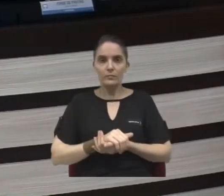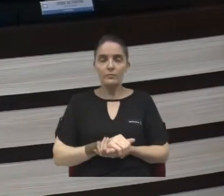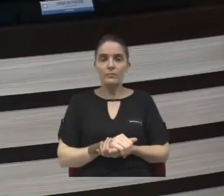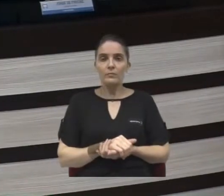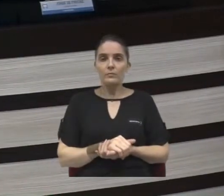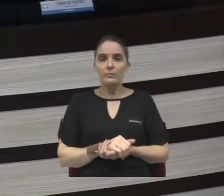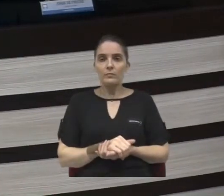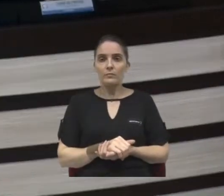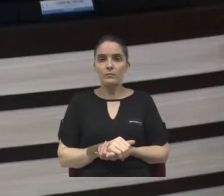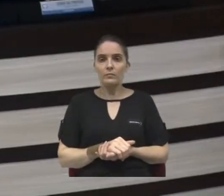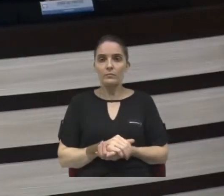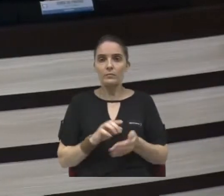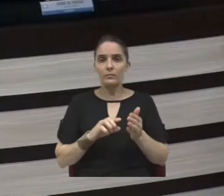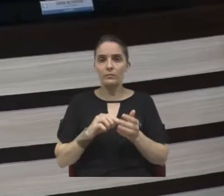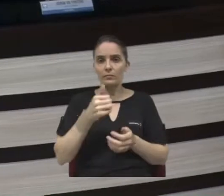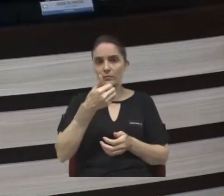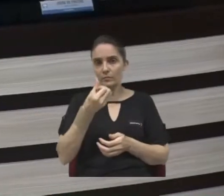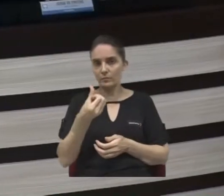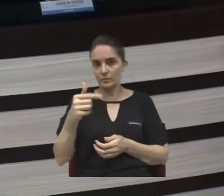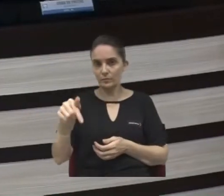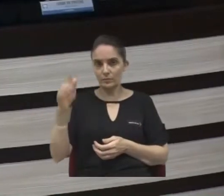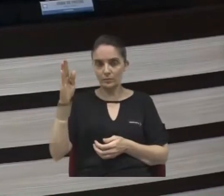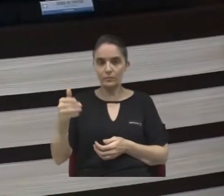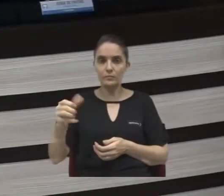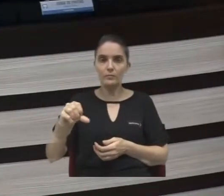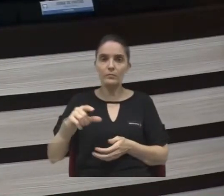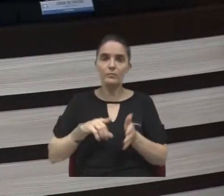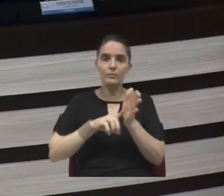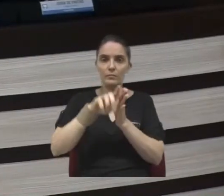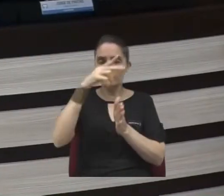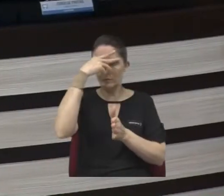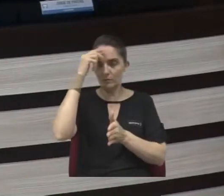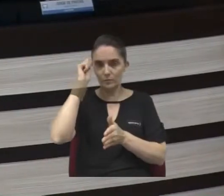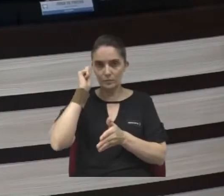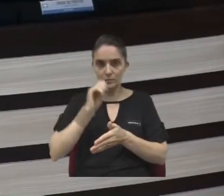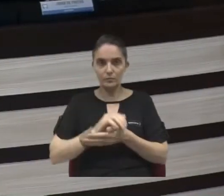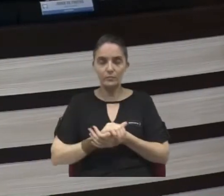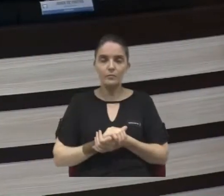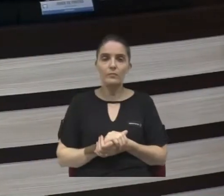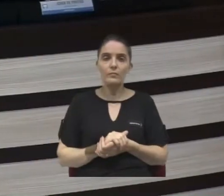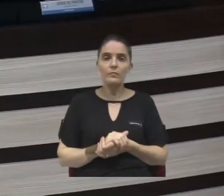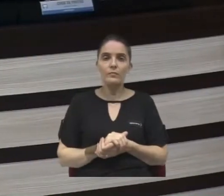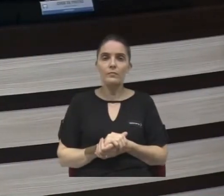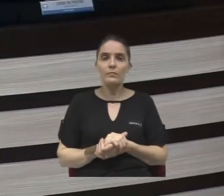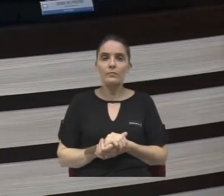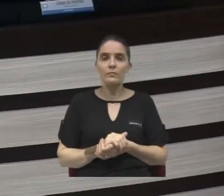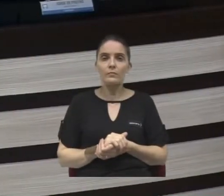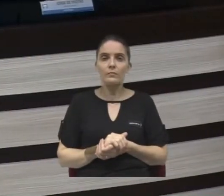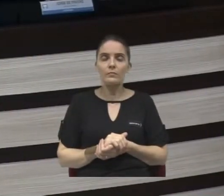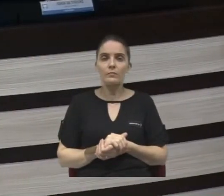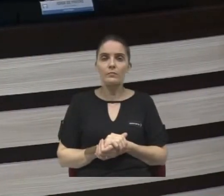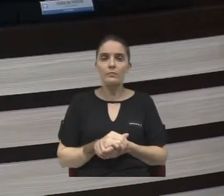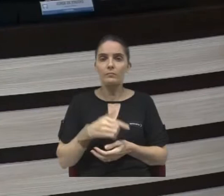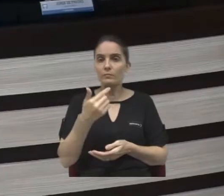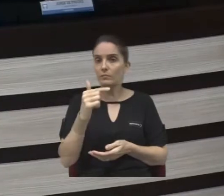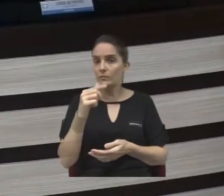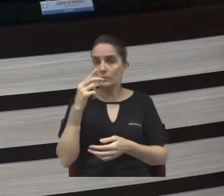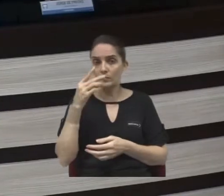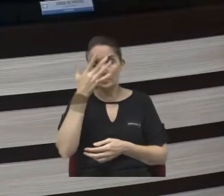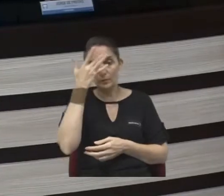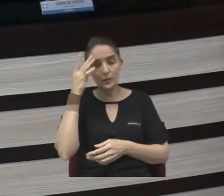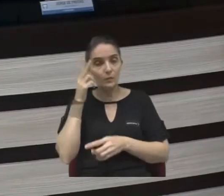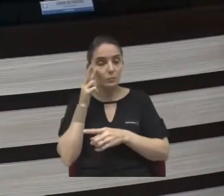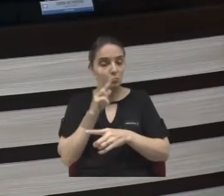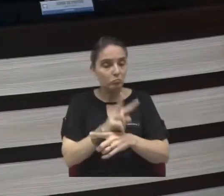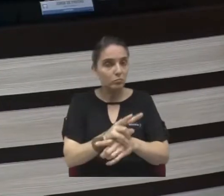Requerimento 67/2019 requer informações ao Poder Executivo sobre a falta de monitores especializados